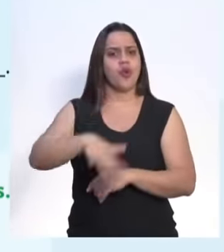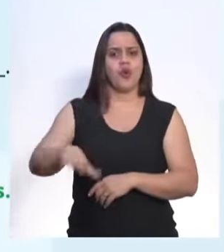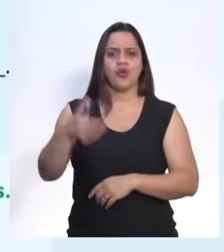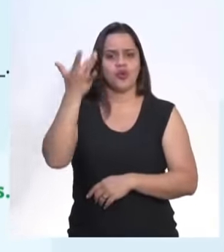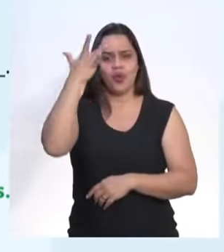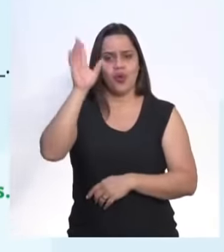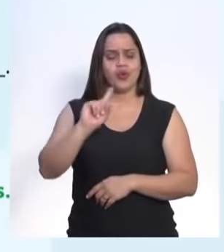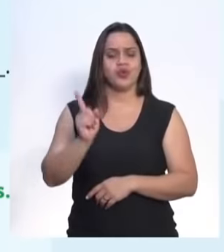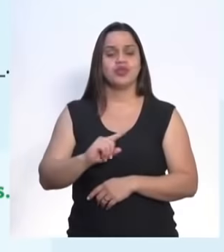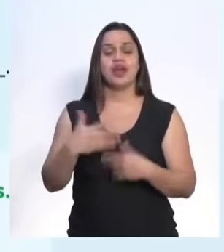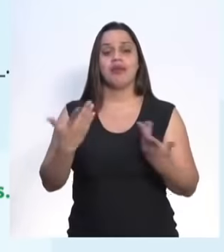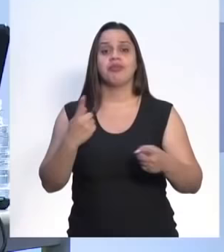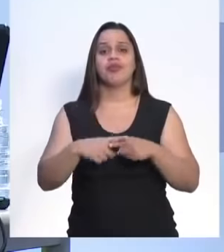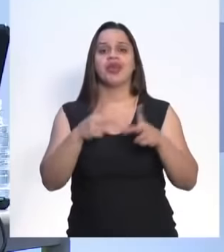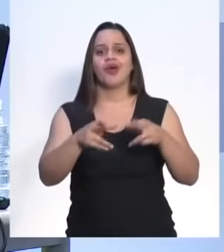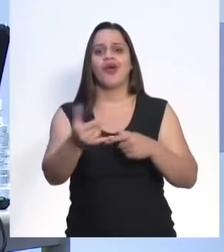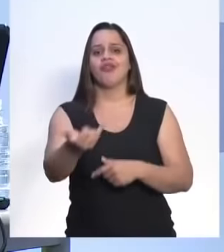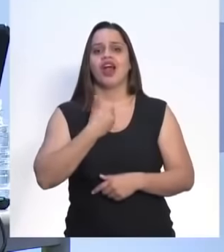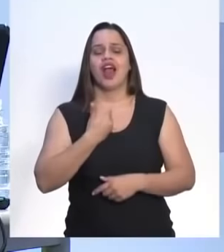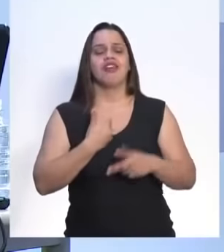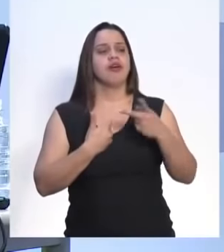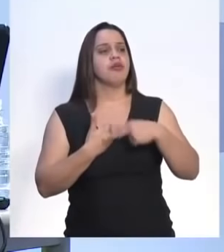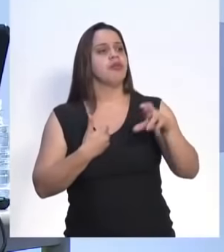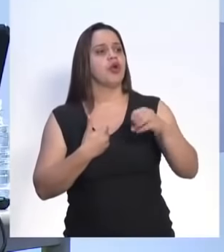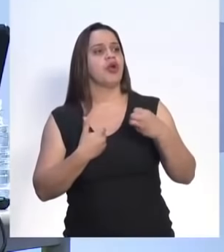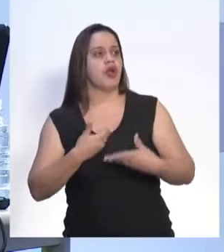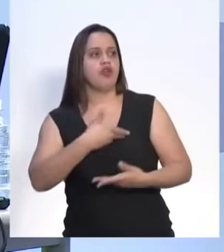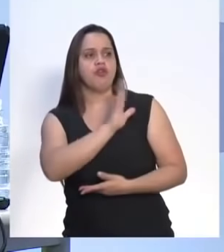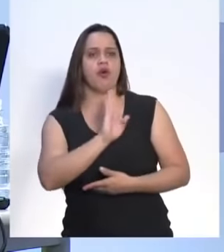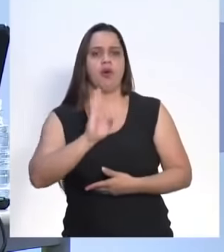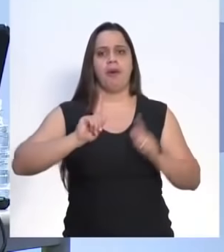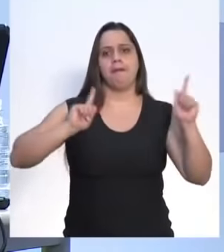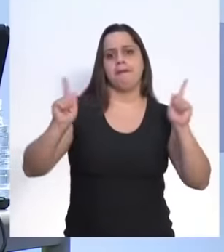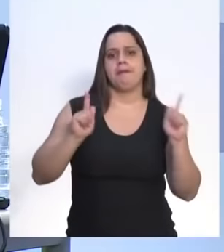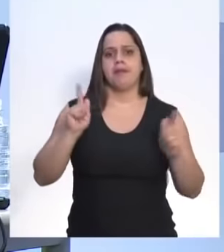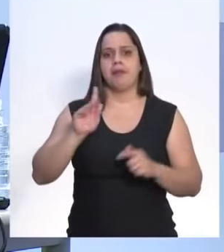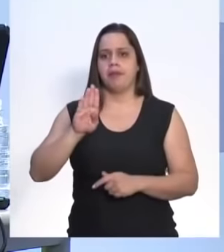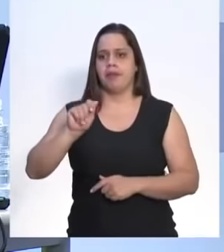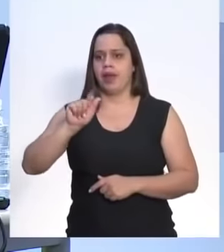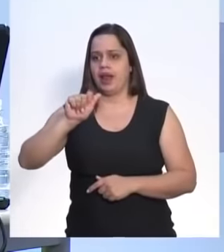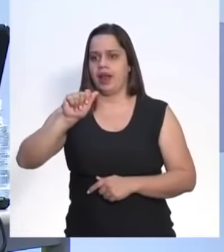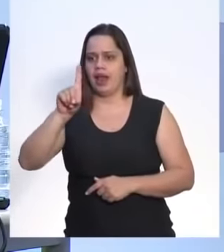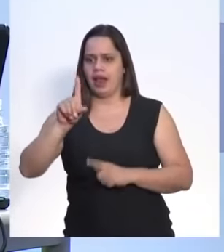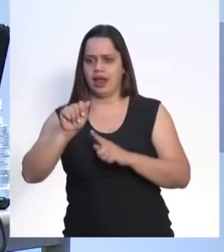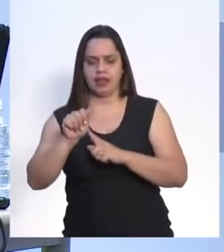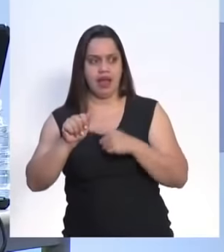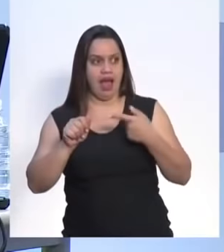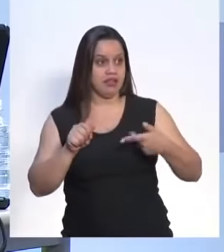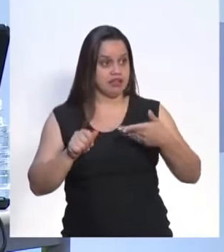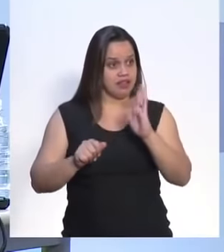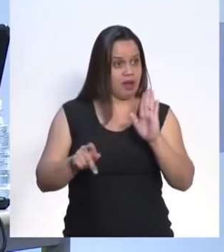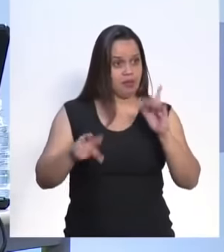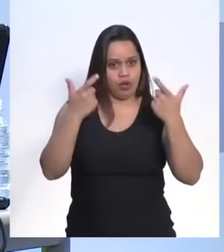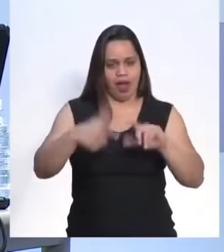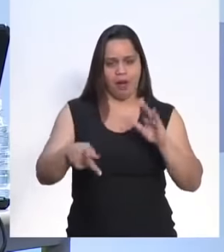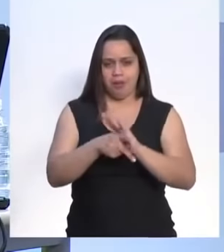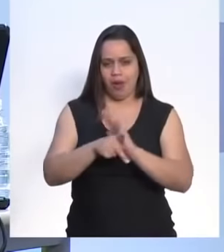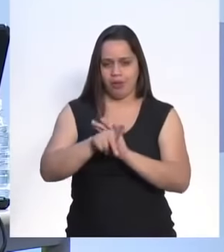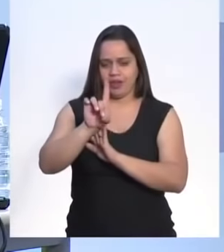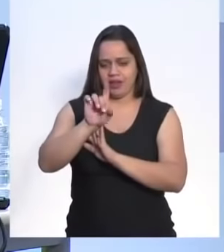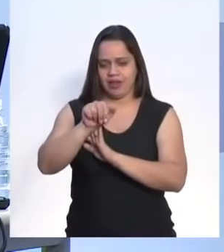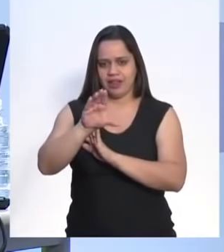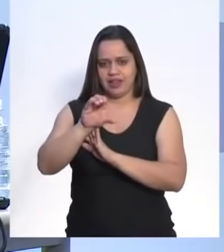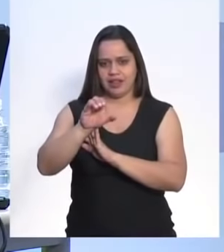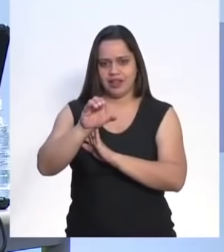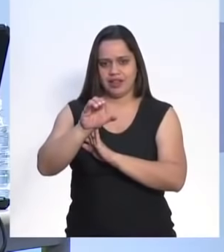ok? Assim como ele falava para mim, falava, pro, vou pra pai, vou para balada. Ele falava, ah, não, você vai para danceteria? Né? Eu Vai falava, pro ai, pai, que